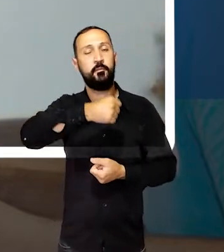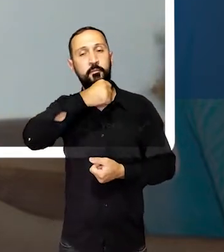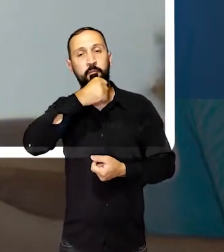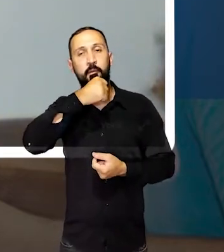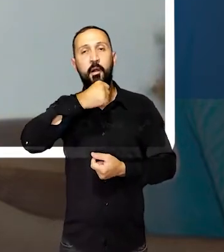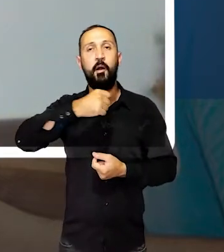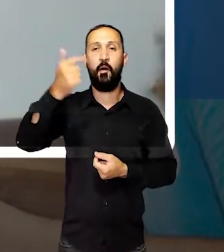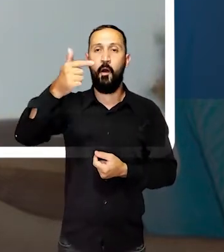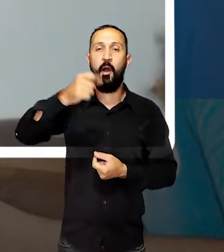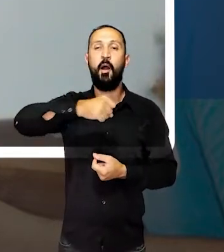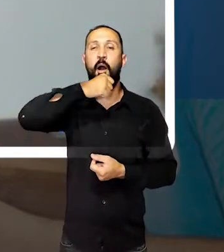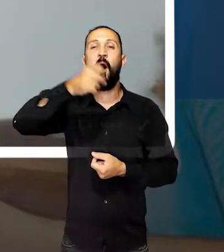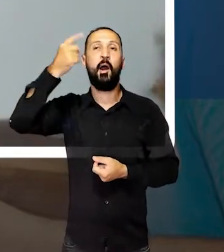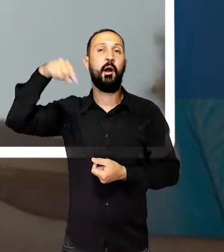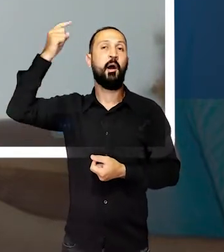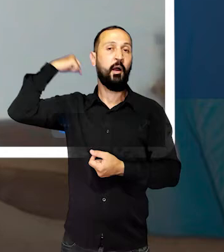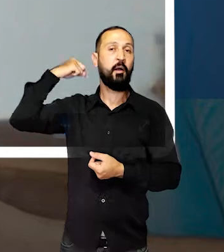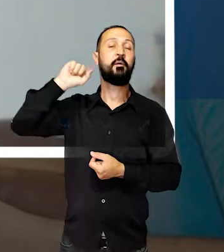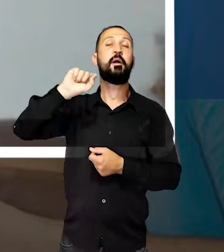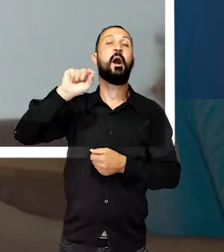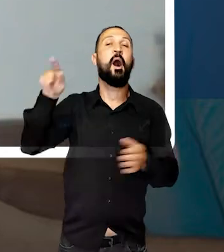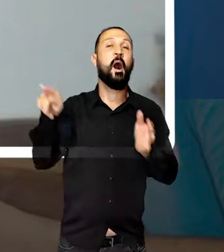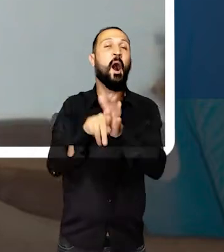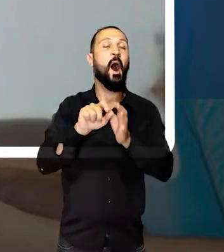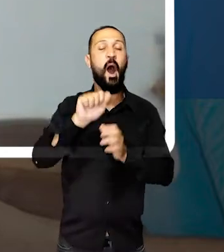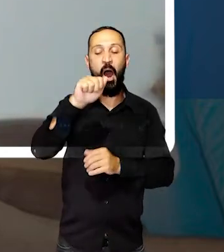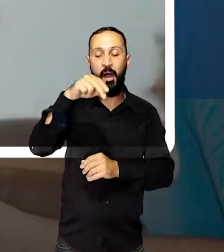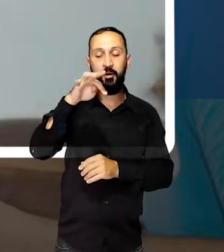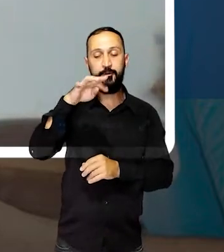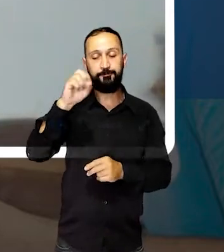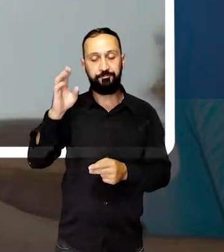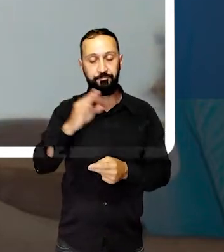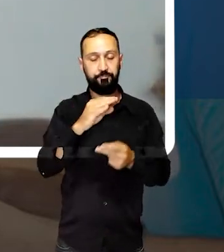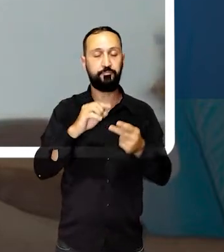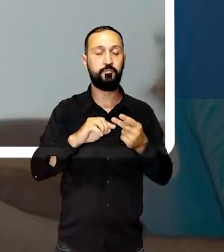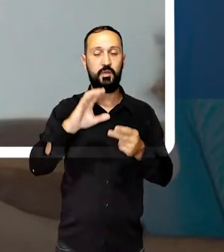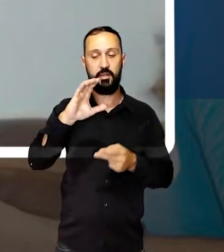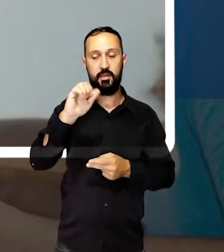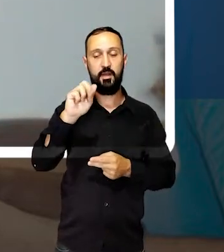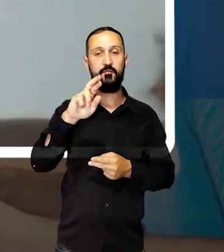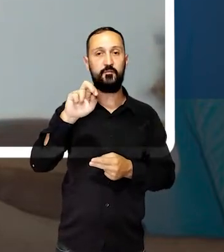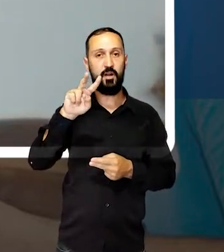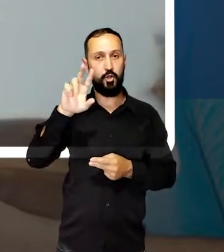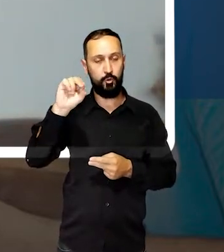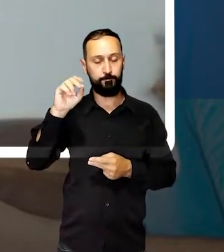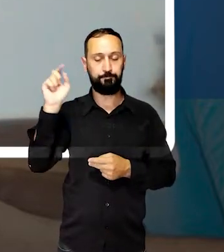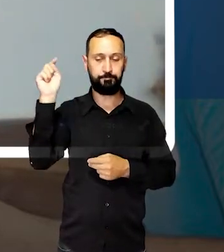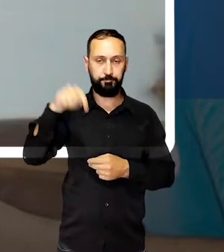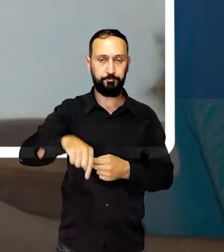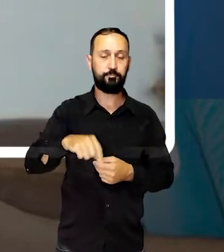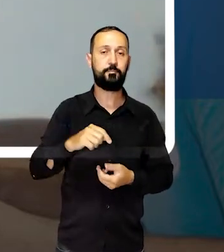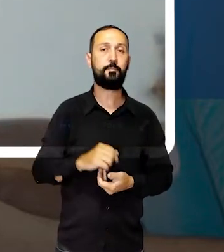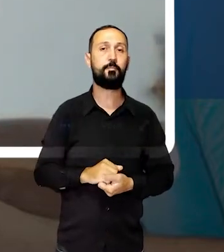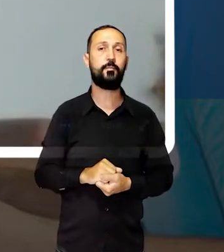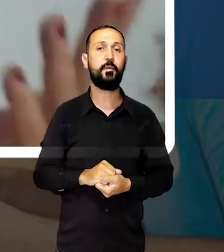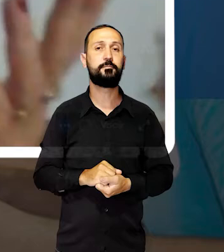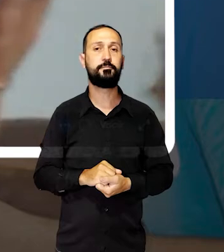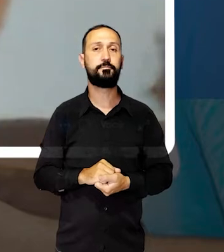avós, bisavós, o que eram Antônio Carvalho, José Dias de Carvalho, eles